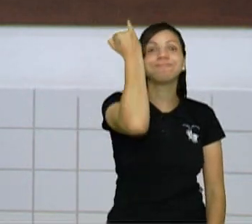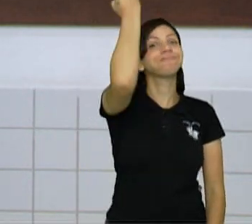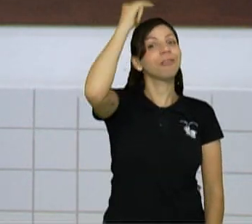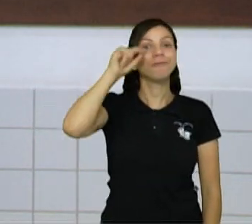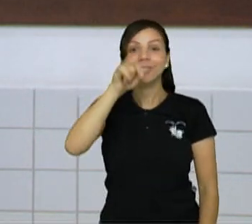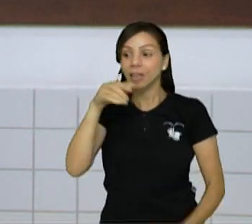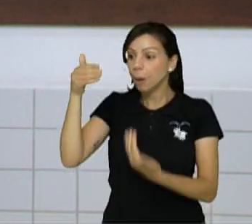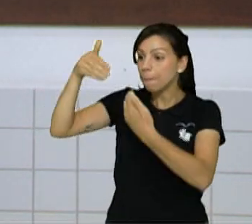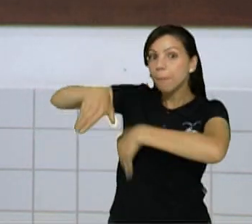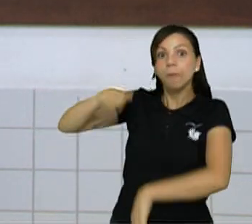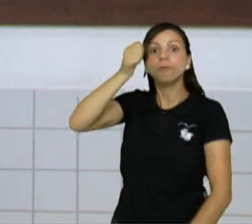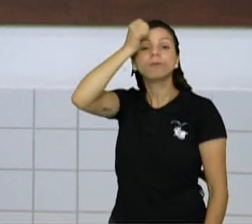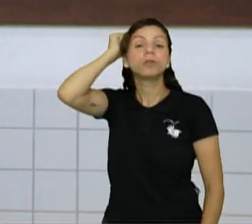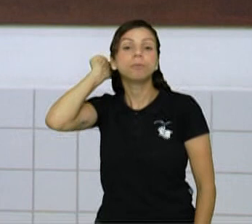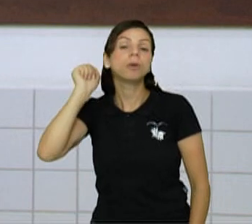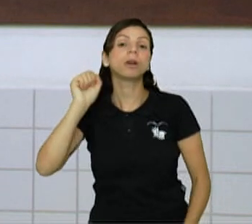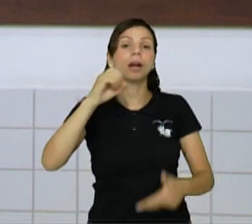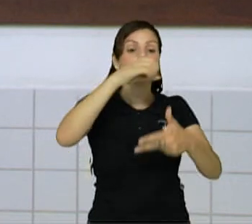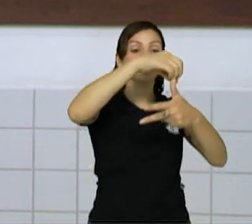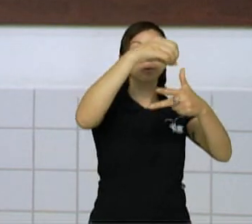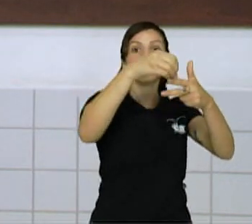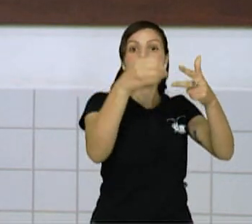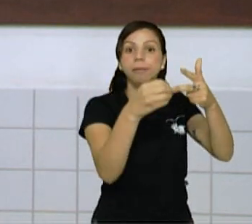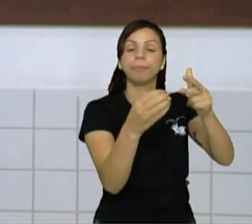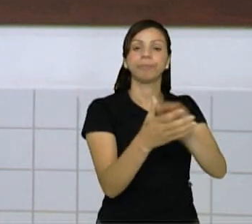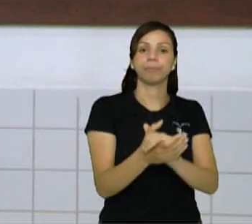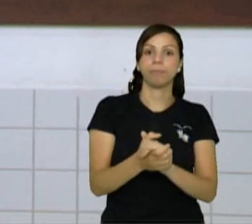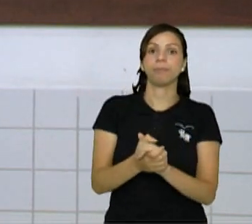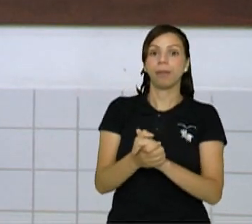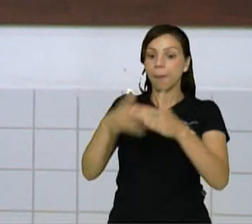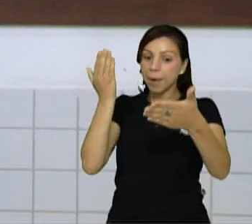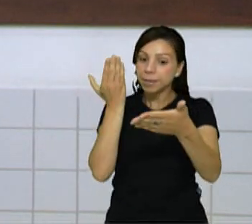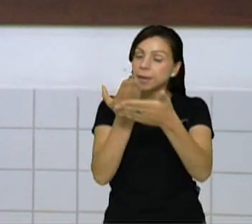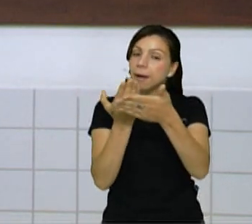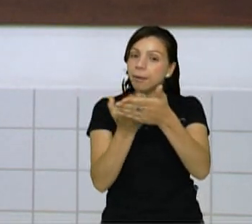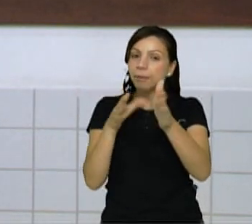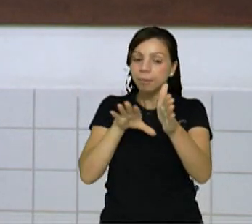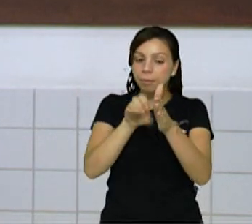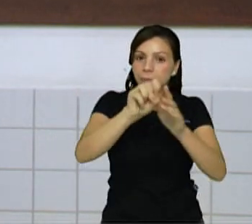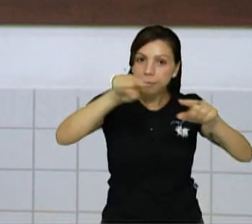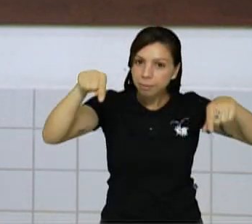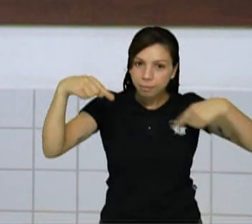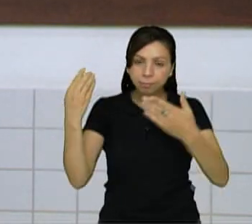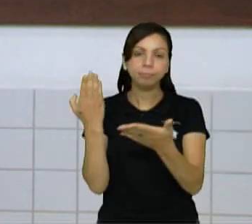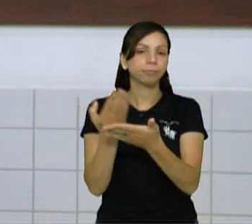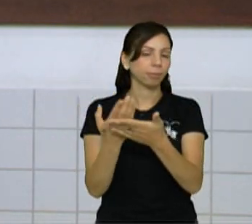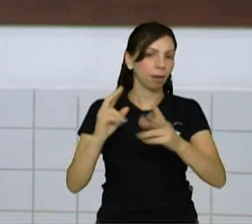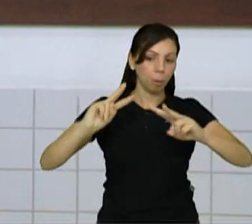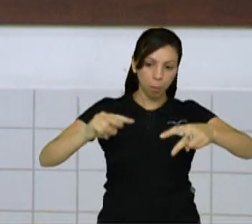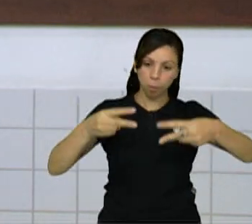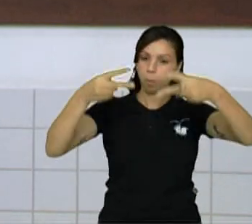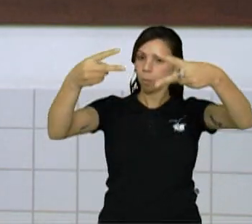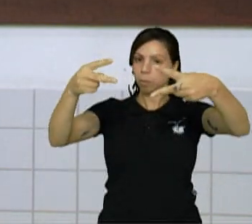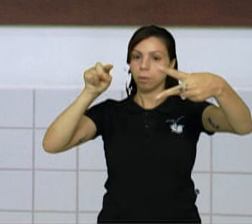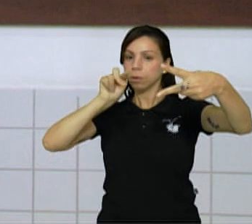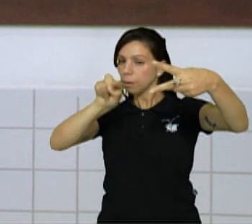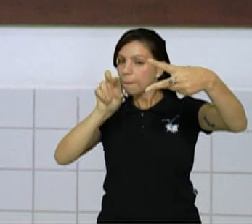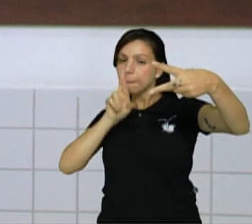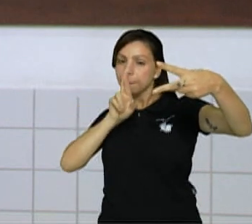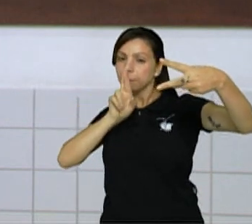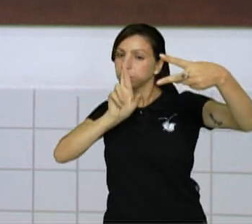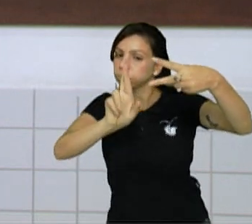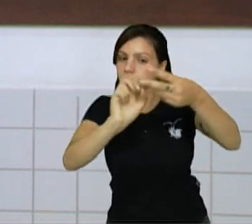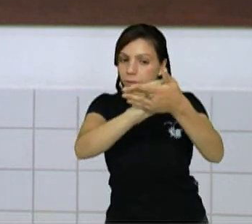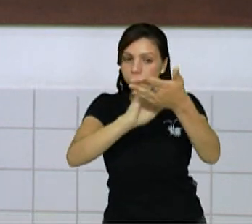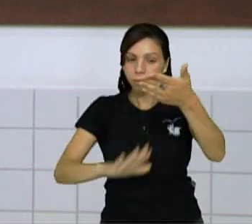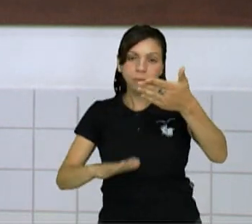que vai prestar o Enem. Lembre-se que com essa aula, lá no Classroom, nós temos um link onde você deve responder uma